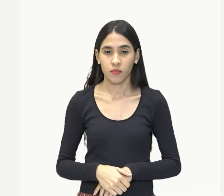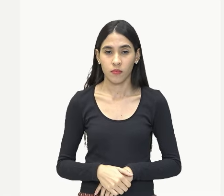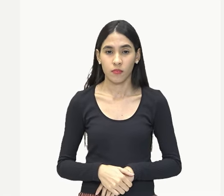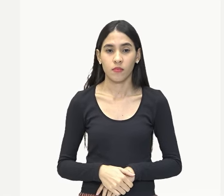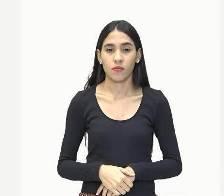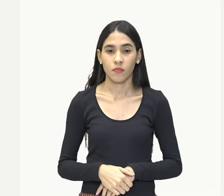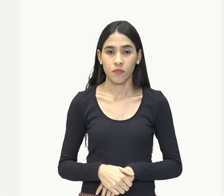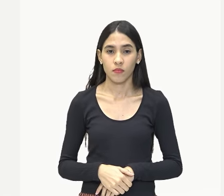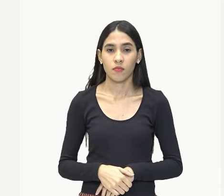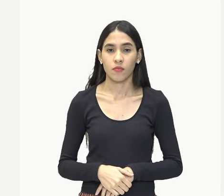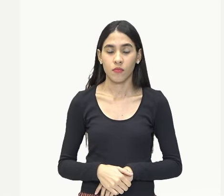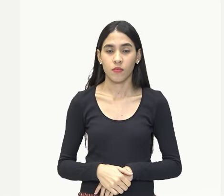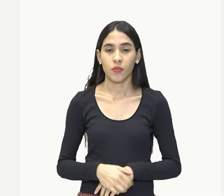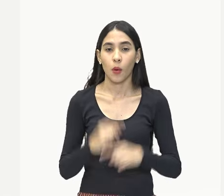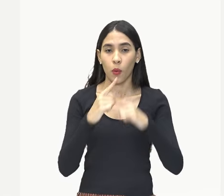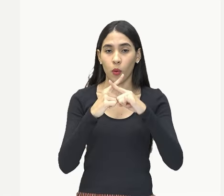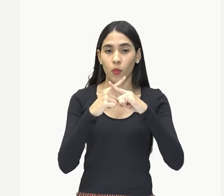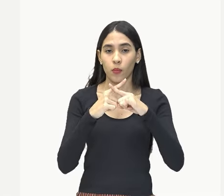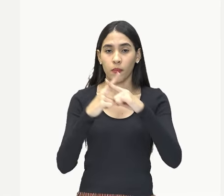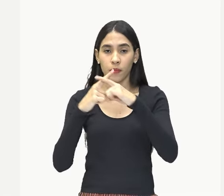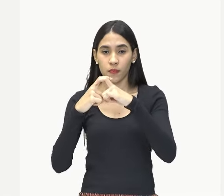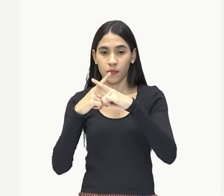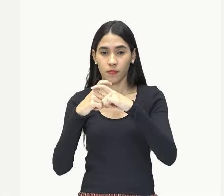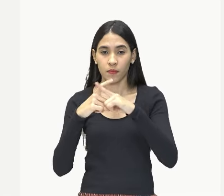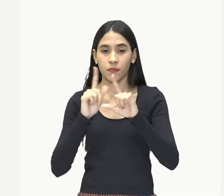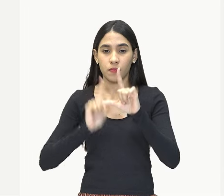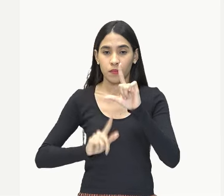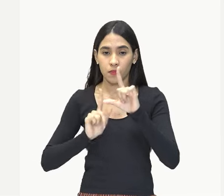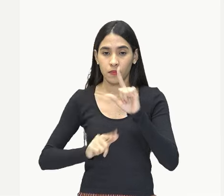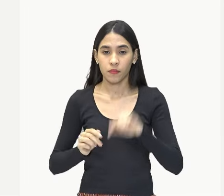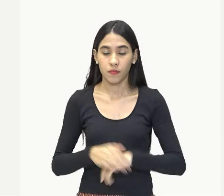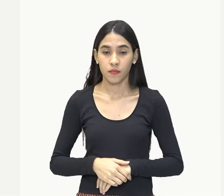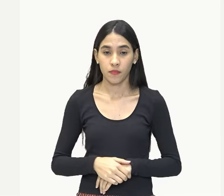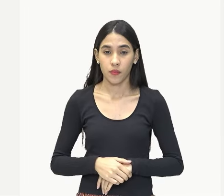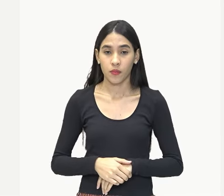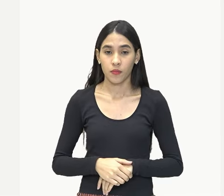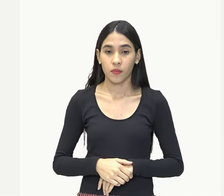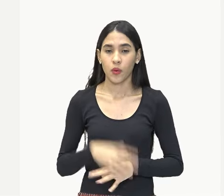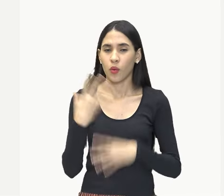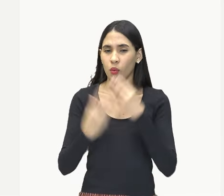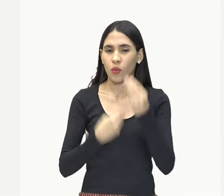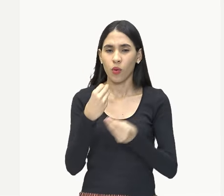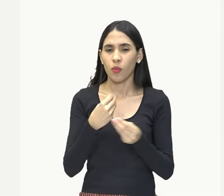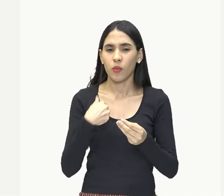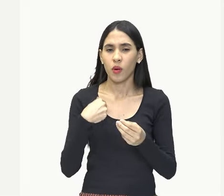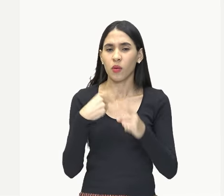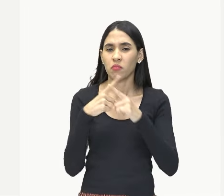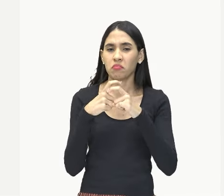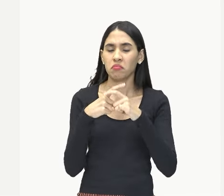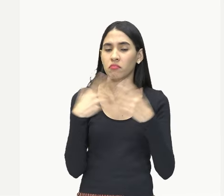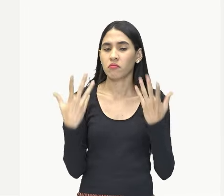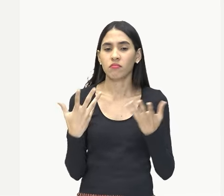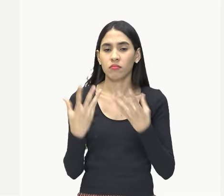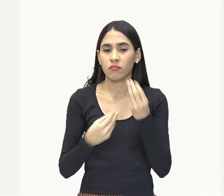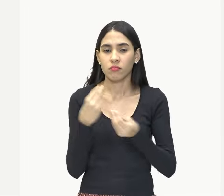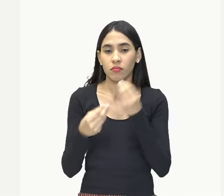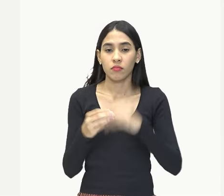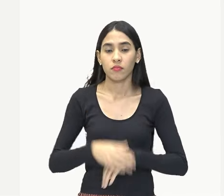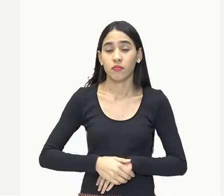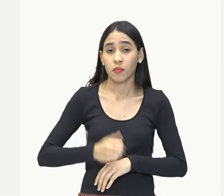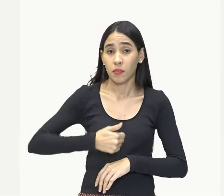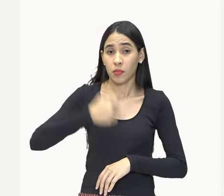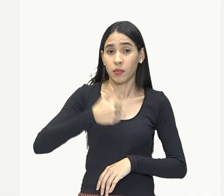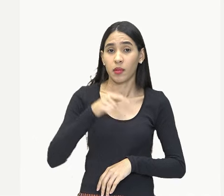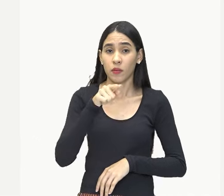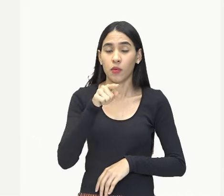Multiplicação de monômios aqui, ó, na prática. Como eu multiplico monômios? Primeiramente, você